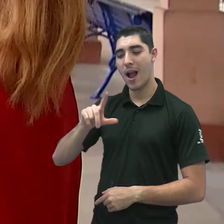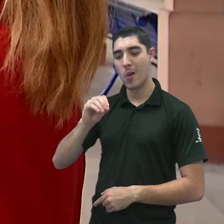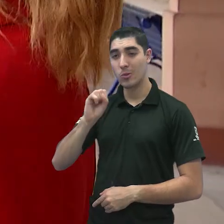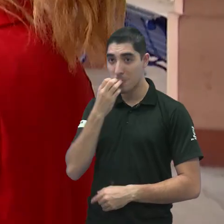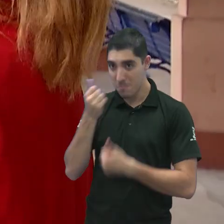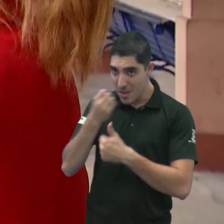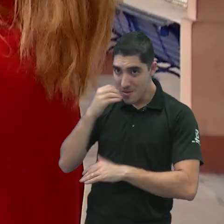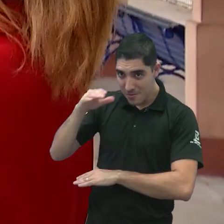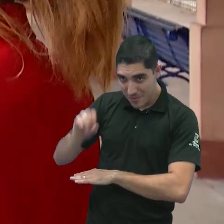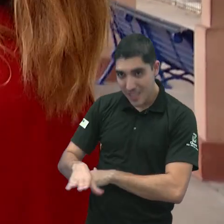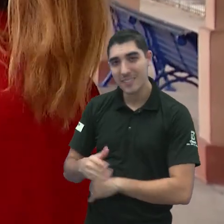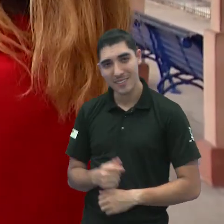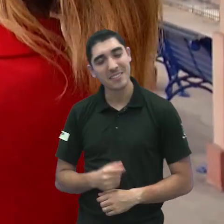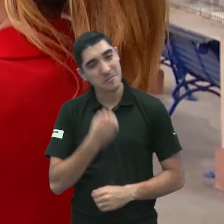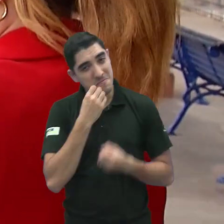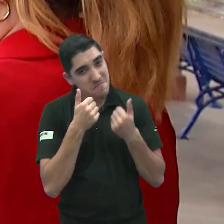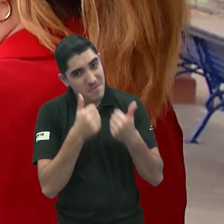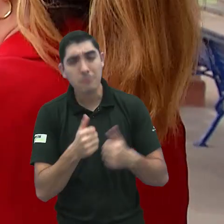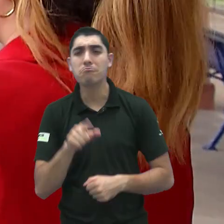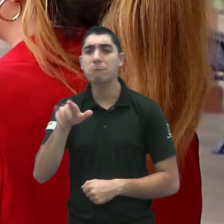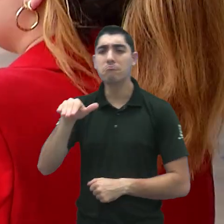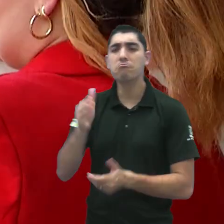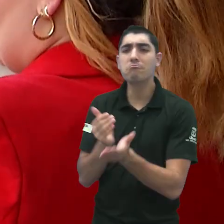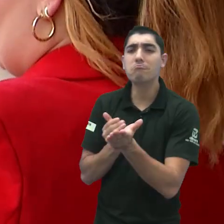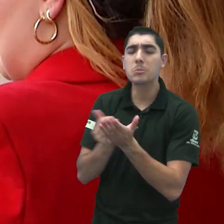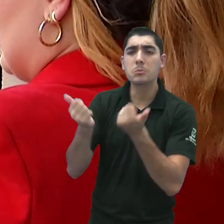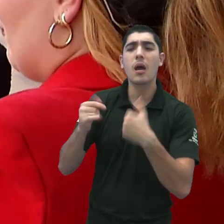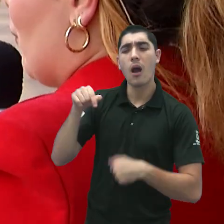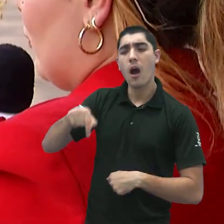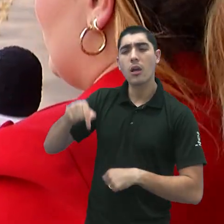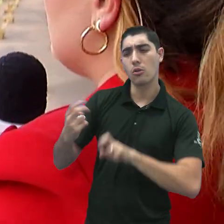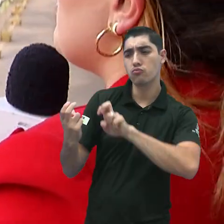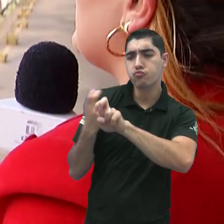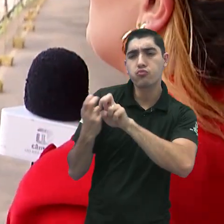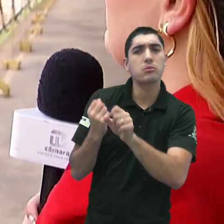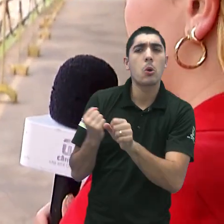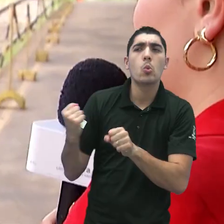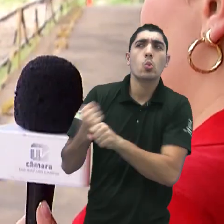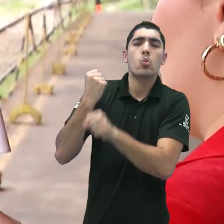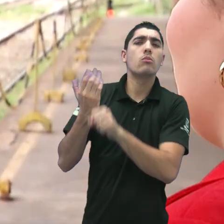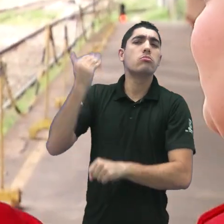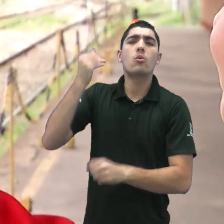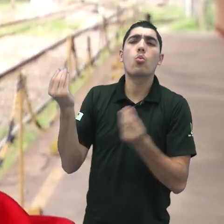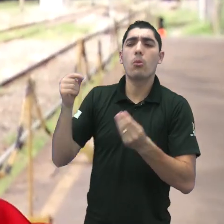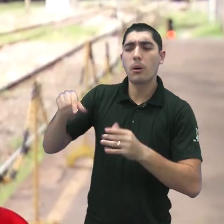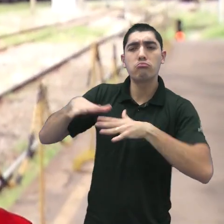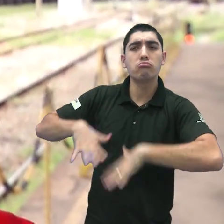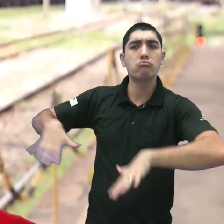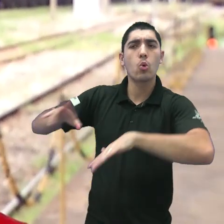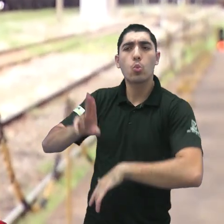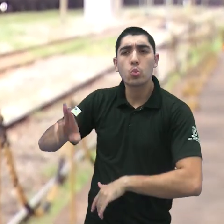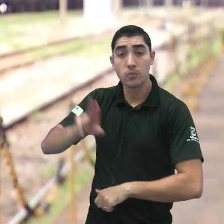tudo bem? Tudo bem. Tudo certo. Então, para a gente começar, quando que a estação ferroviária ela foi construída e qual que era o contexto da época? Pois